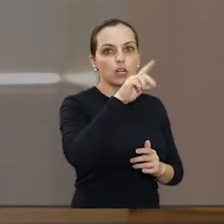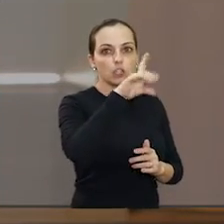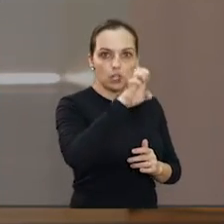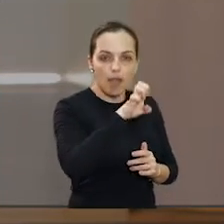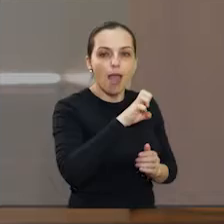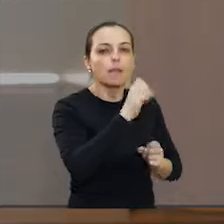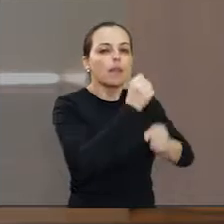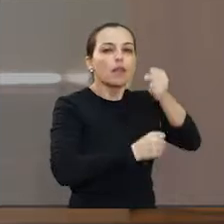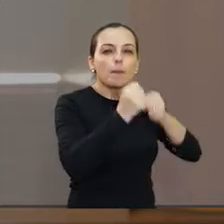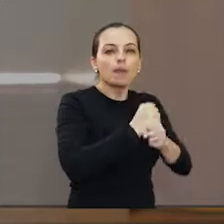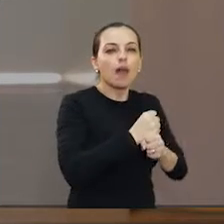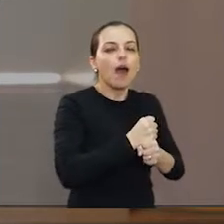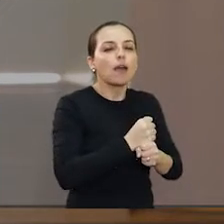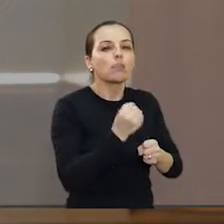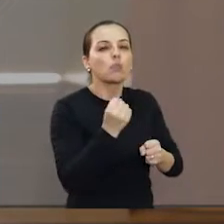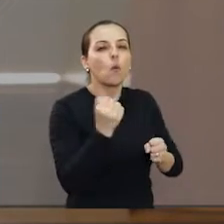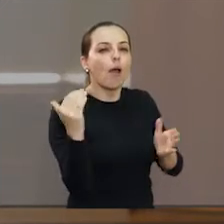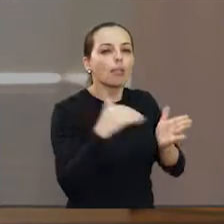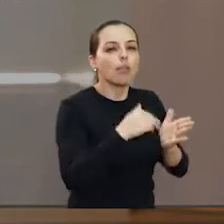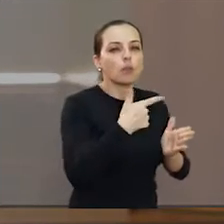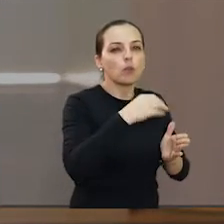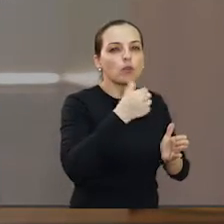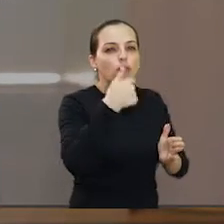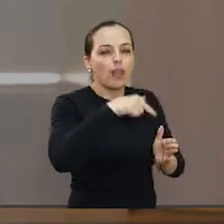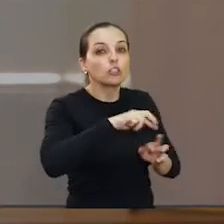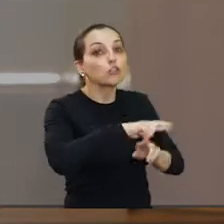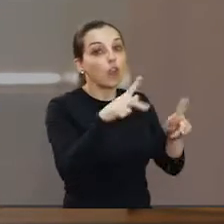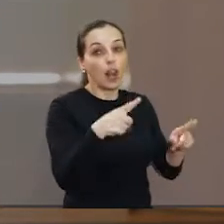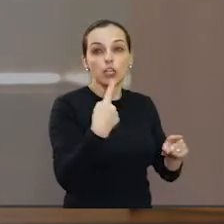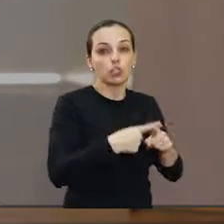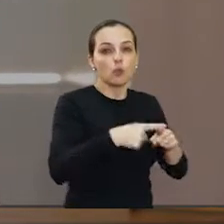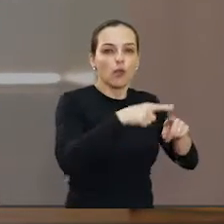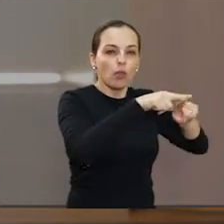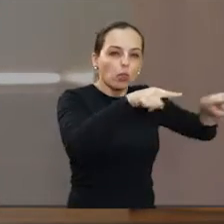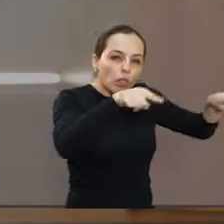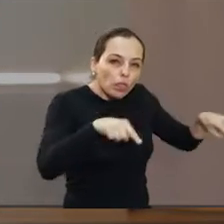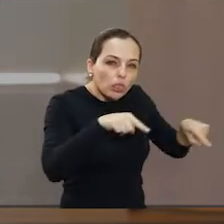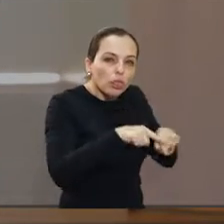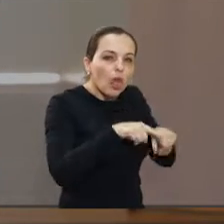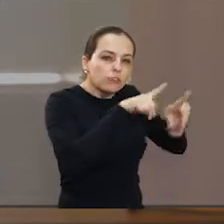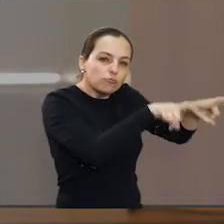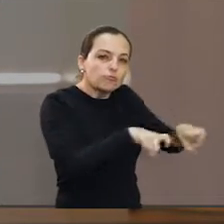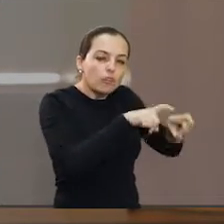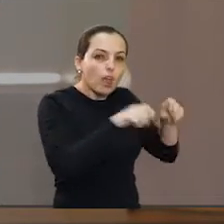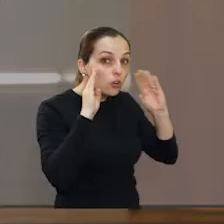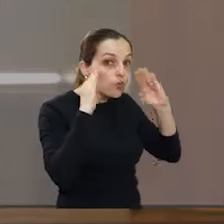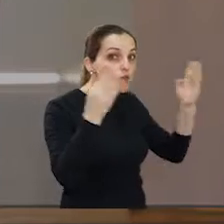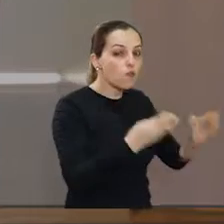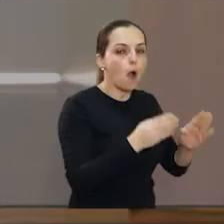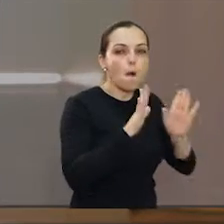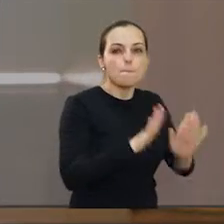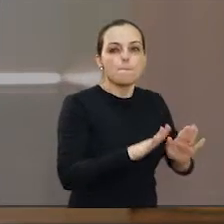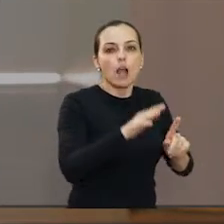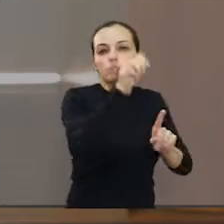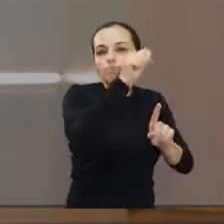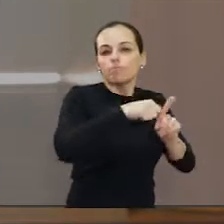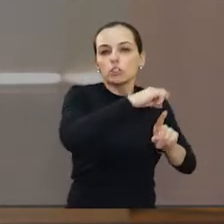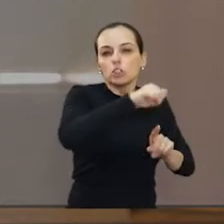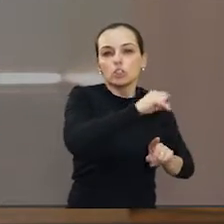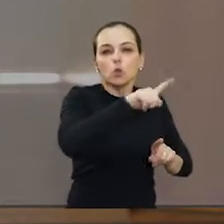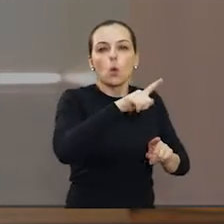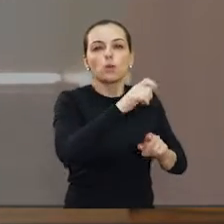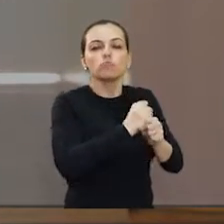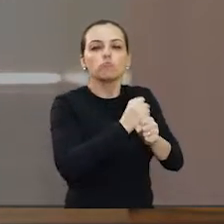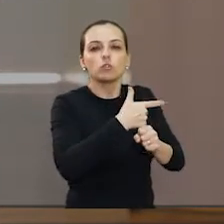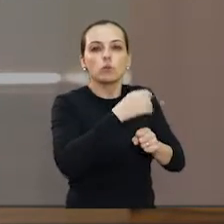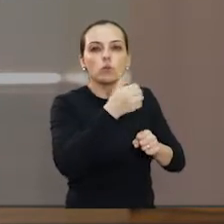né? Esse ano mudou um pouco, né? Já no finalzinho de julho, né? Então ele buscou atingir o lote urbano. Então a gente